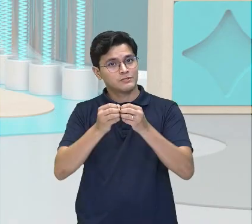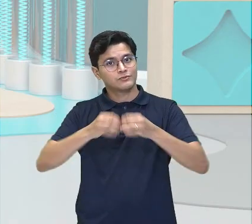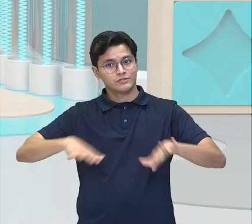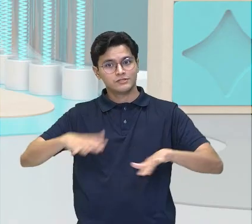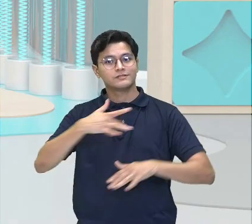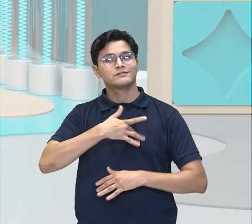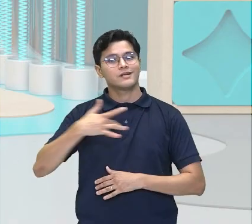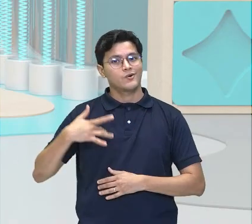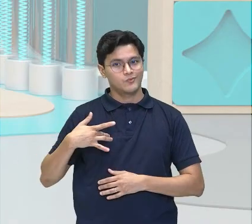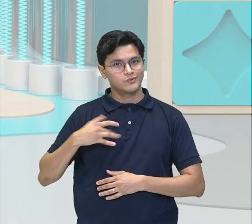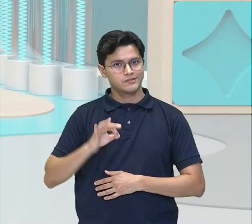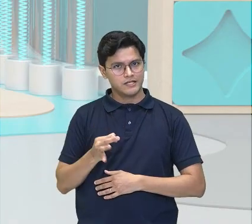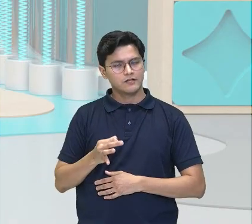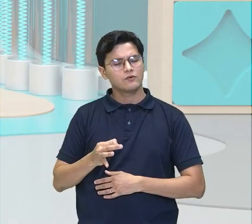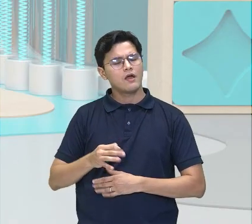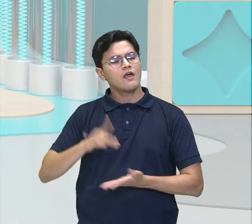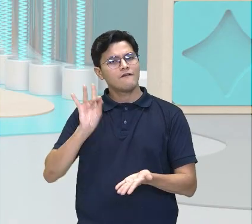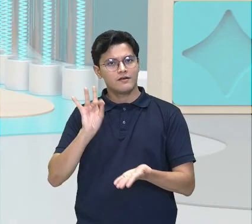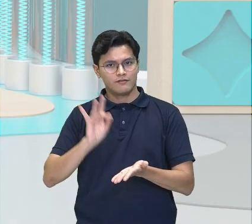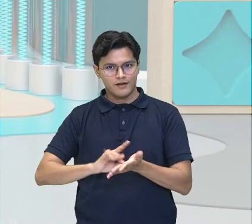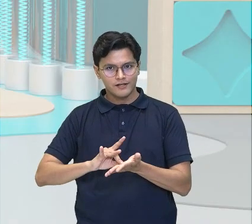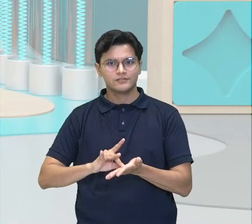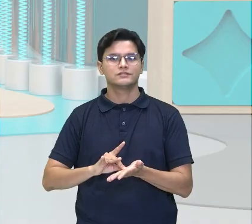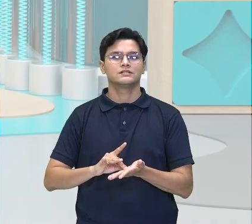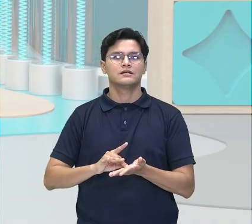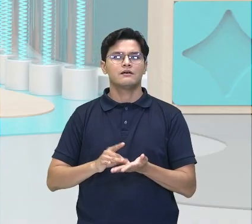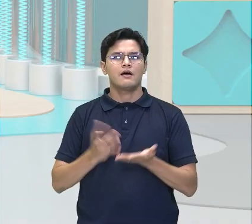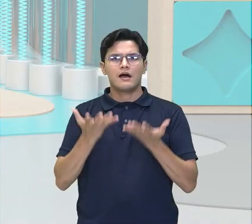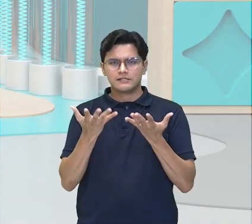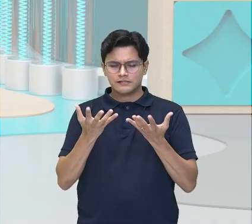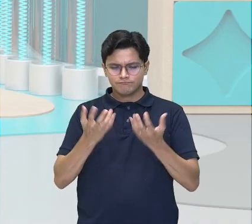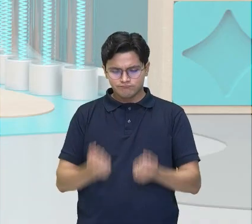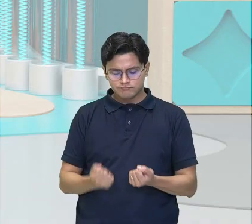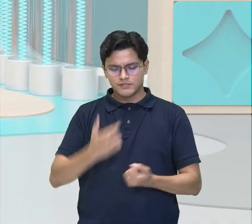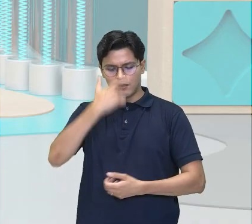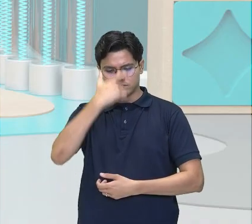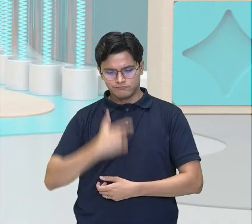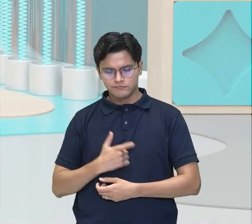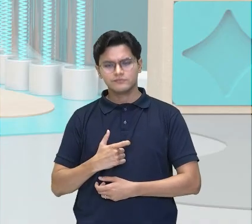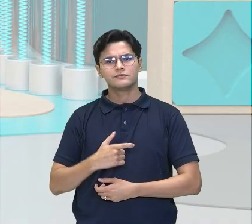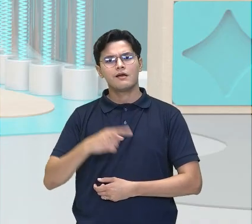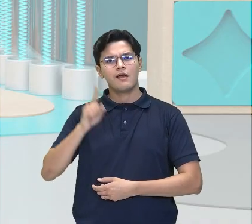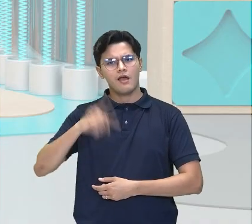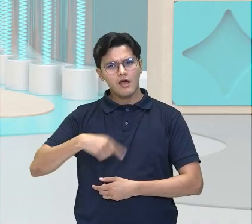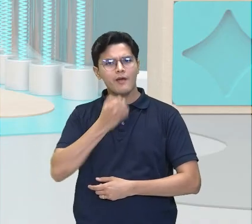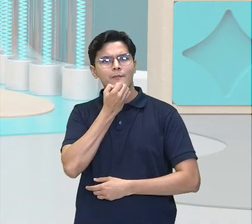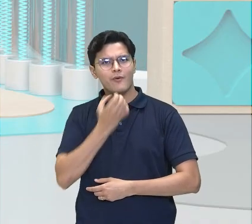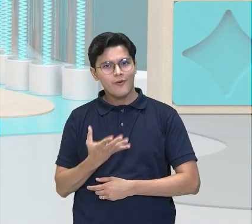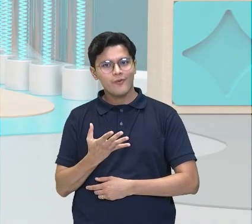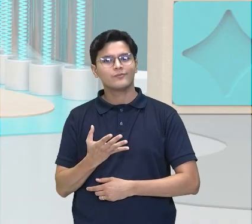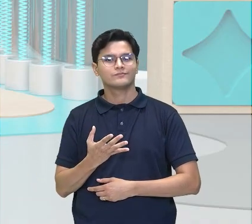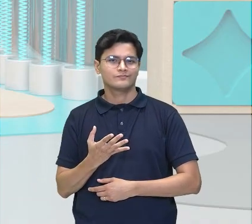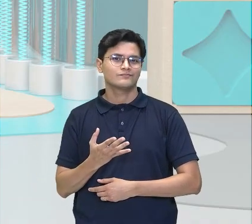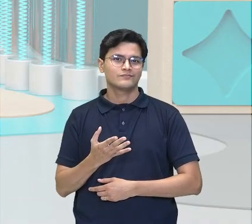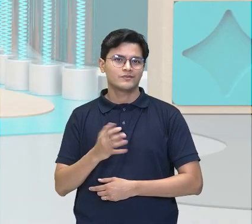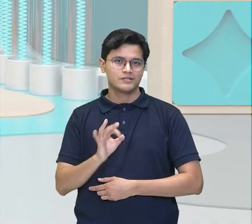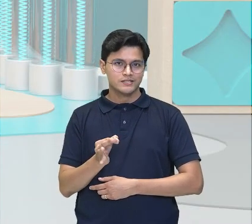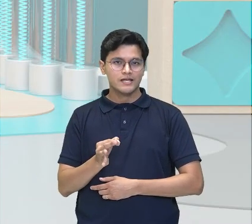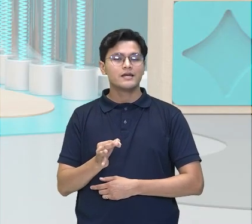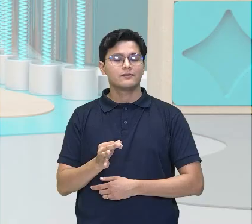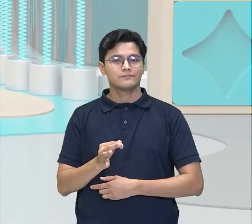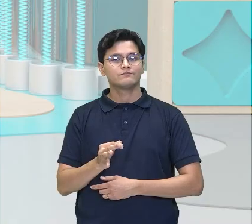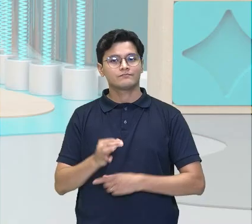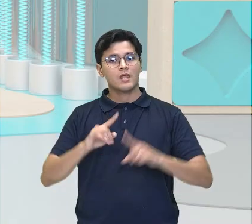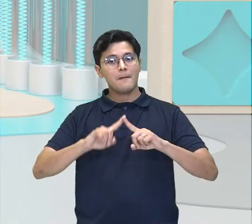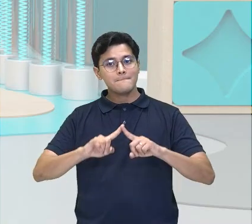aceitação seja fundamental, você se aceitar como ser humano, a sua condição naquele momento é